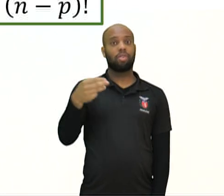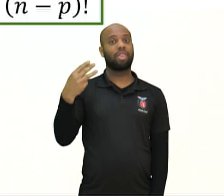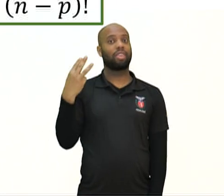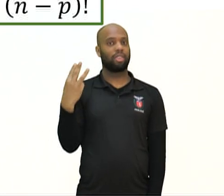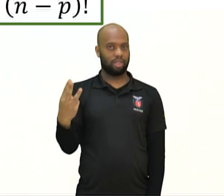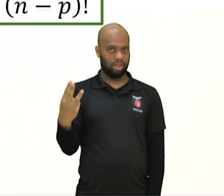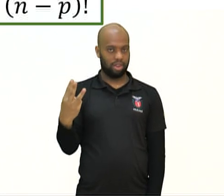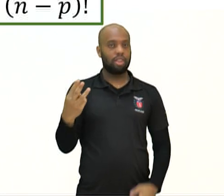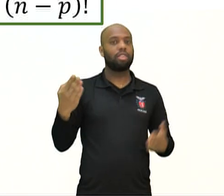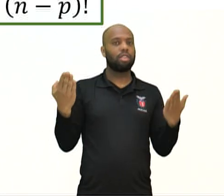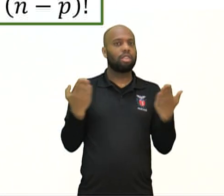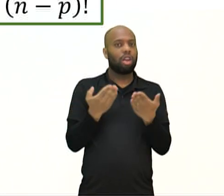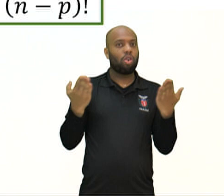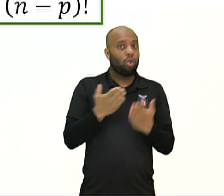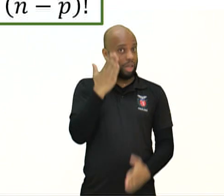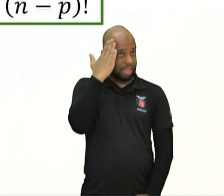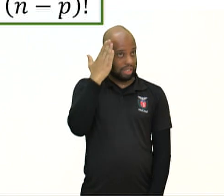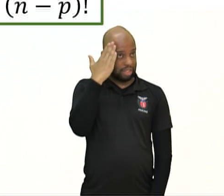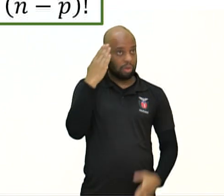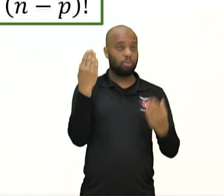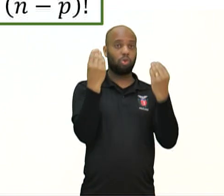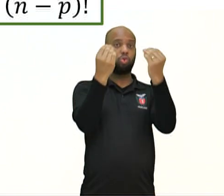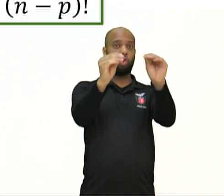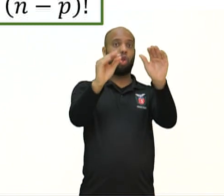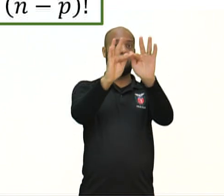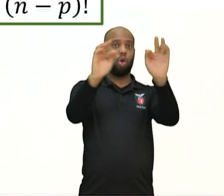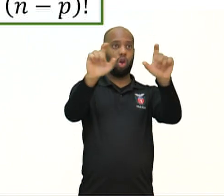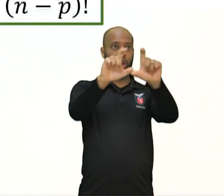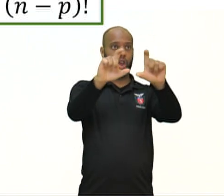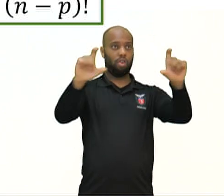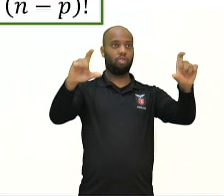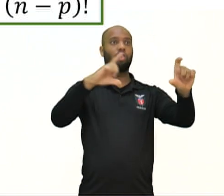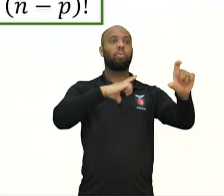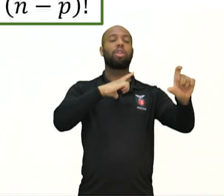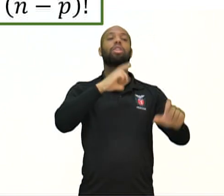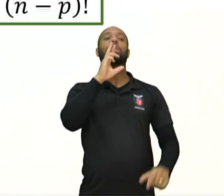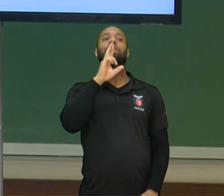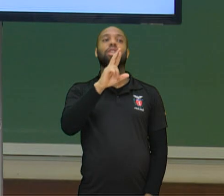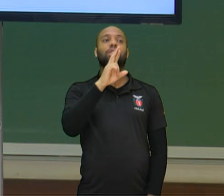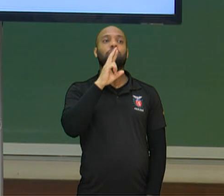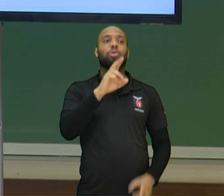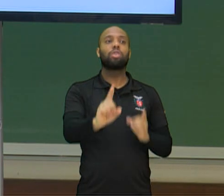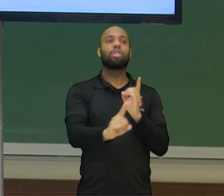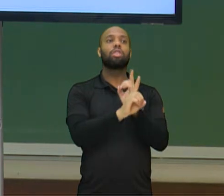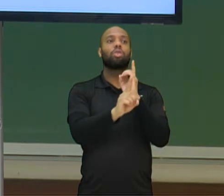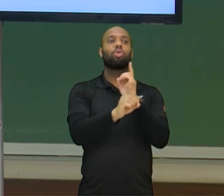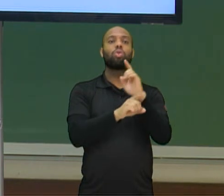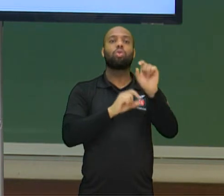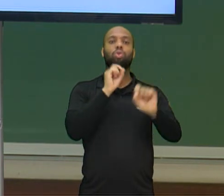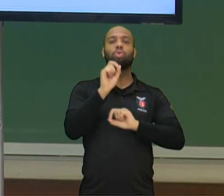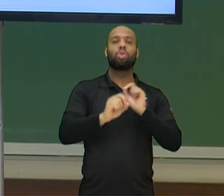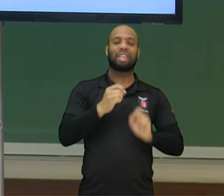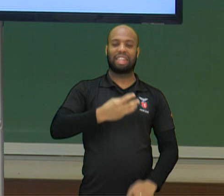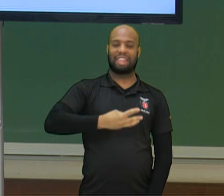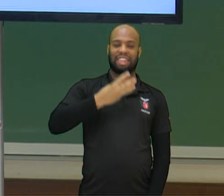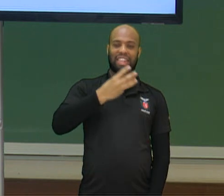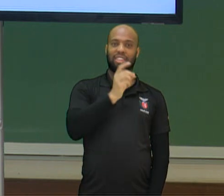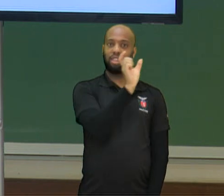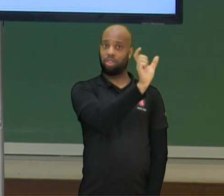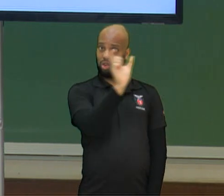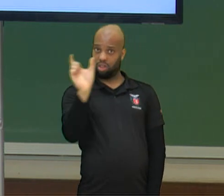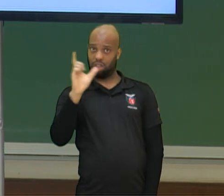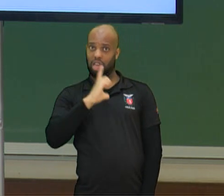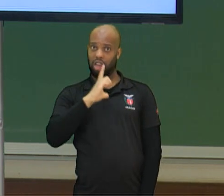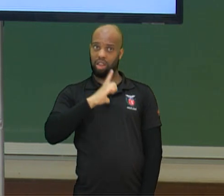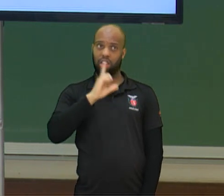3. Fazendo isso, a gente coloca na nossa fórmula, resolvemos e temos que o nosso terceiro termo é